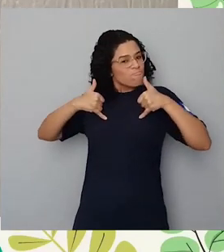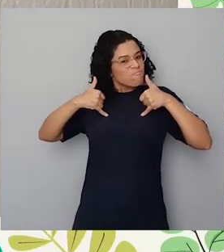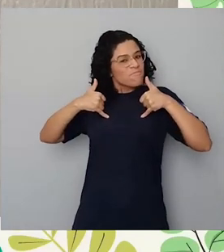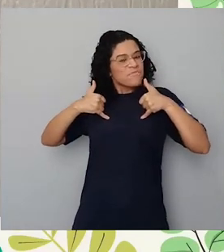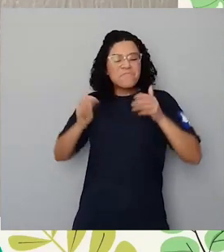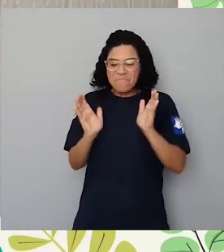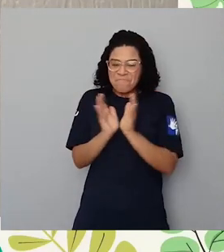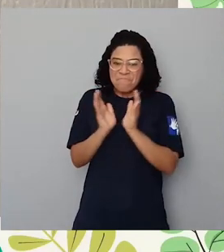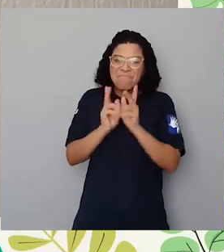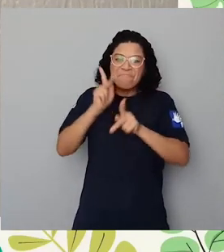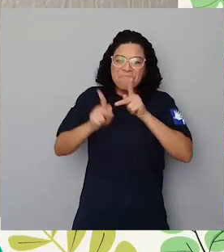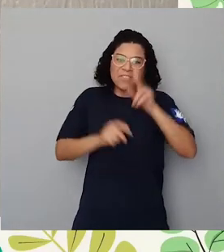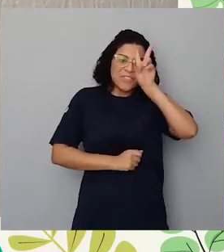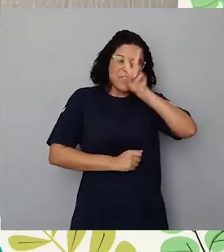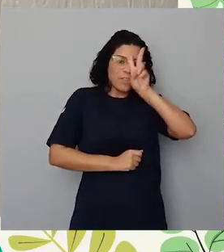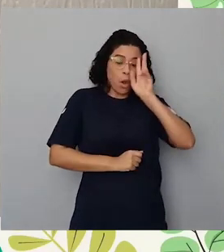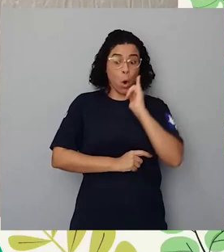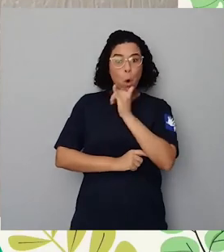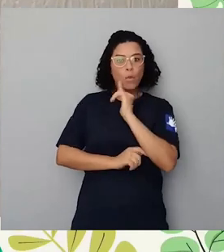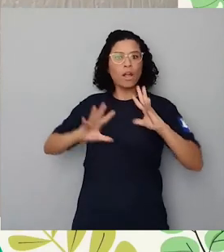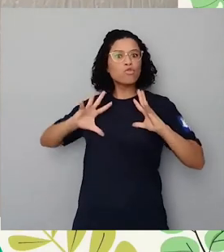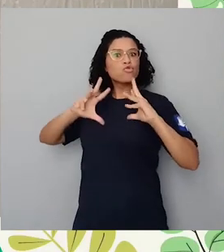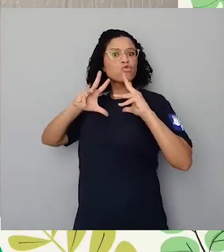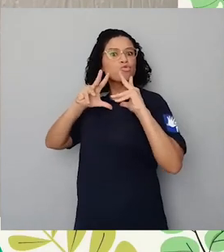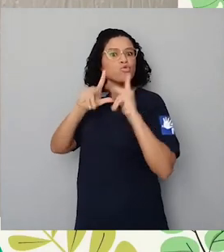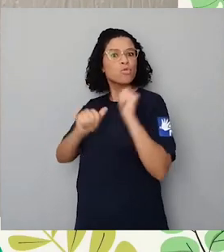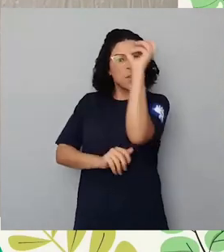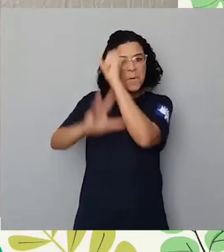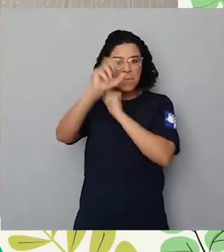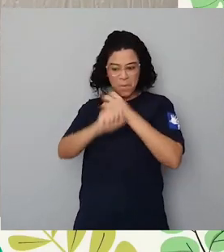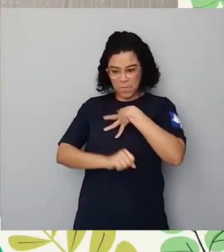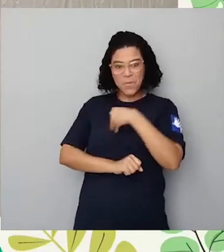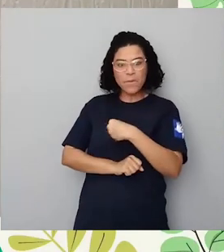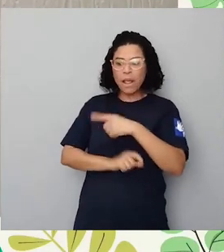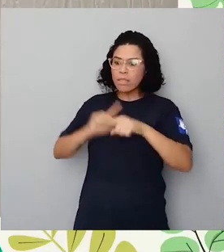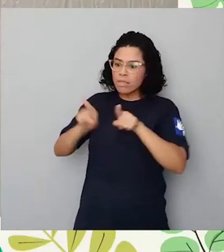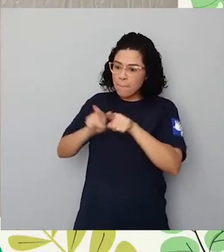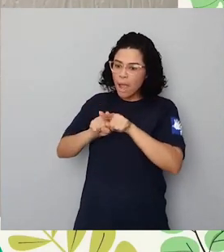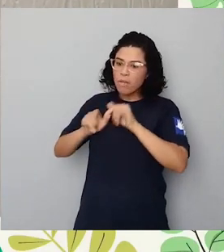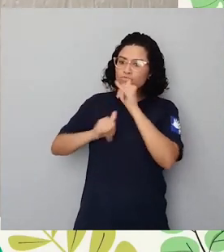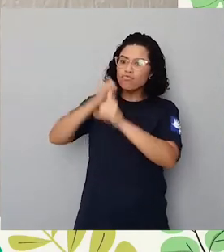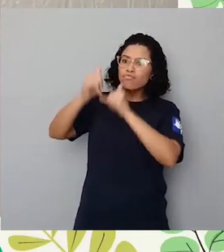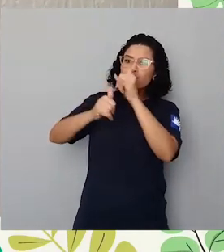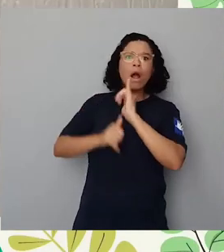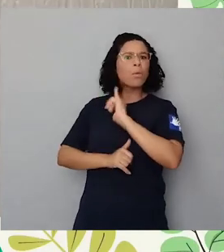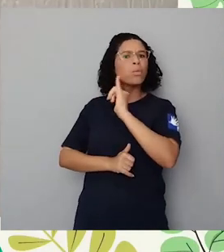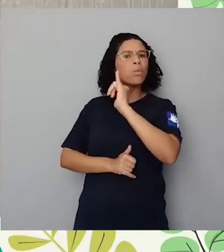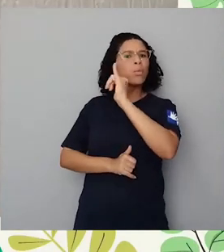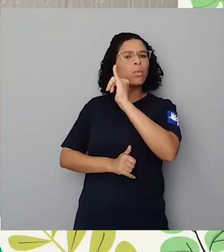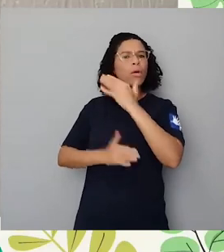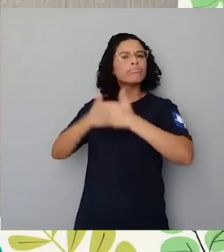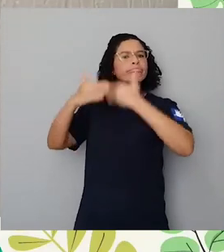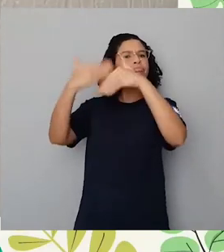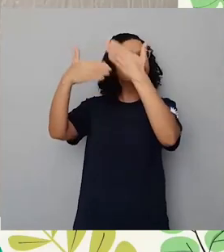nossos antepassados. E queremos contar aos nossos filhos tudo o que aprendemos. E queremos que eles contem para os seus filhos e para os